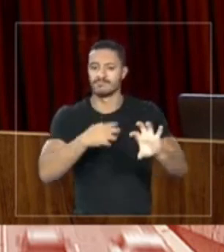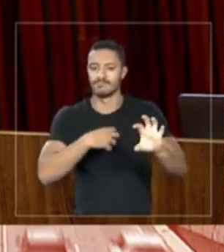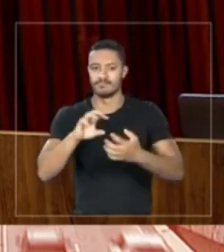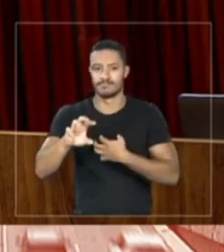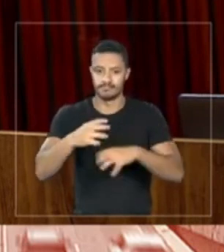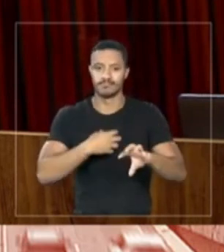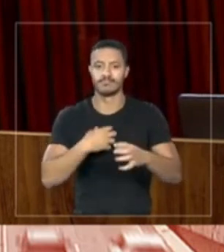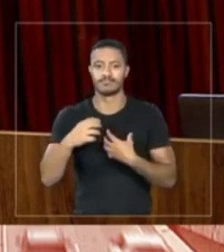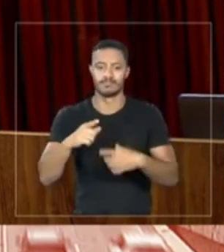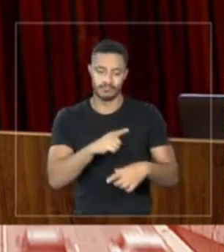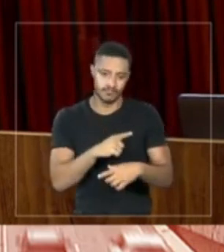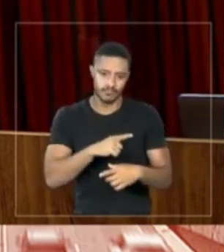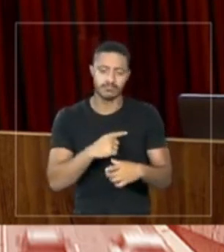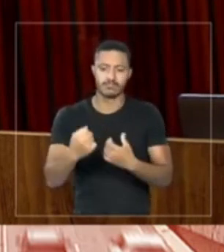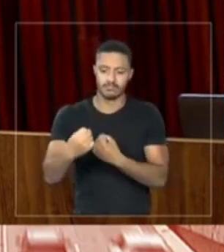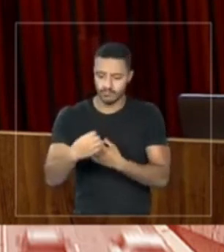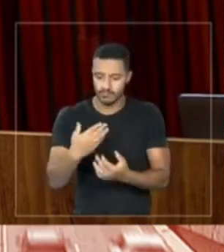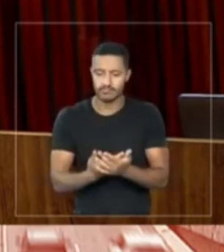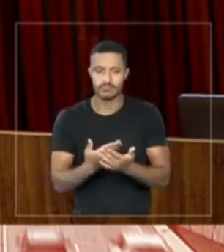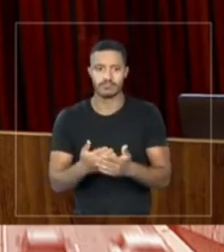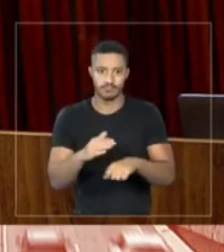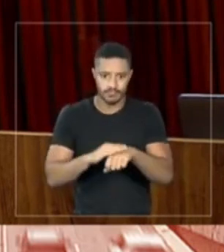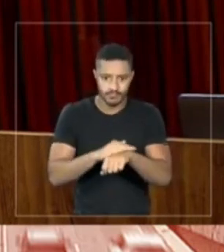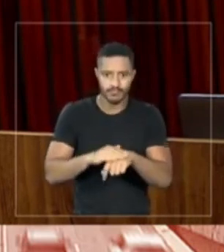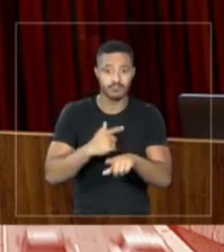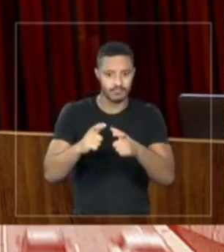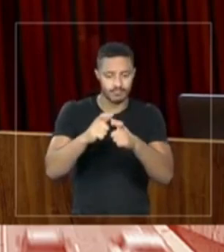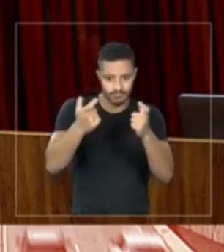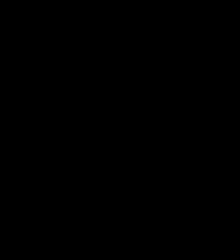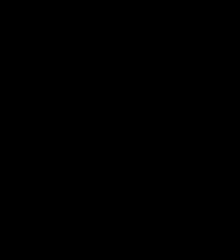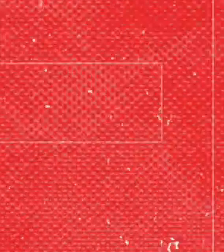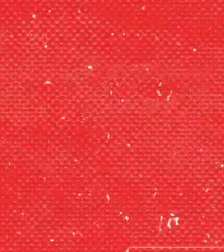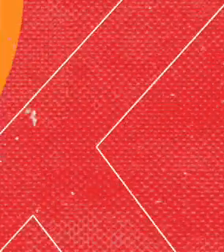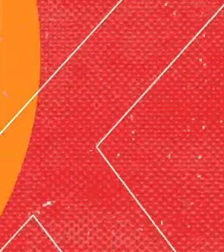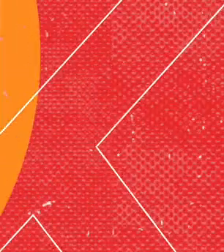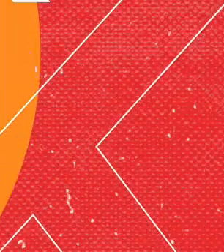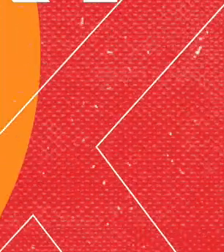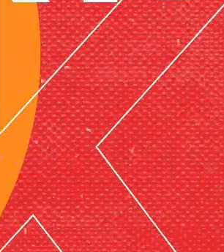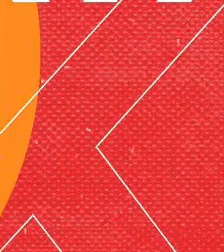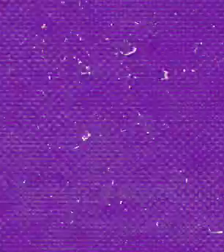está à frente ali de vários inquéritos que tem Bolsonaro como alvo de investigação, inclusive, né?